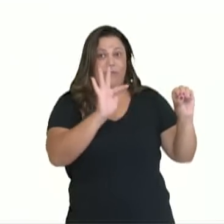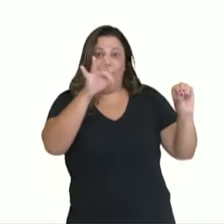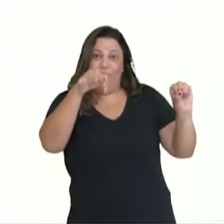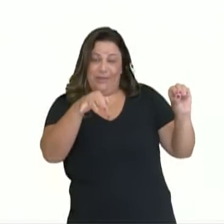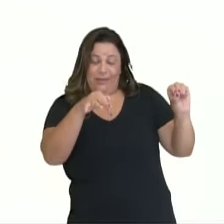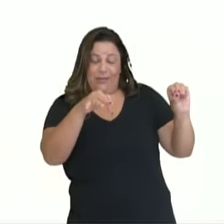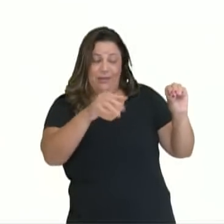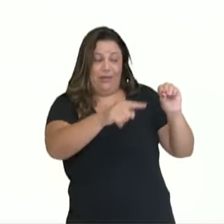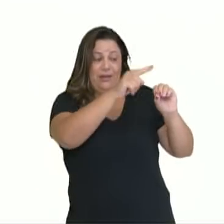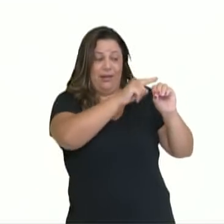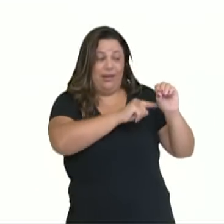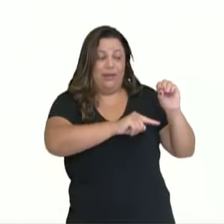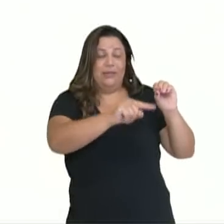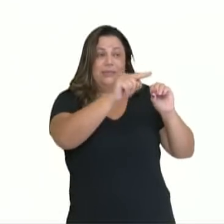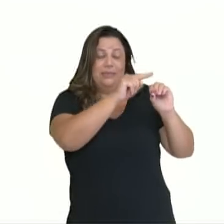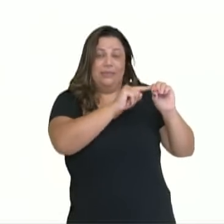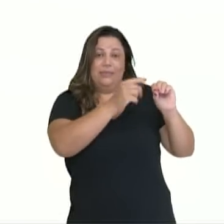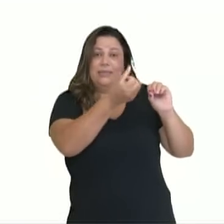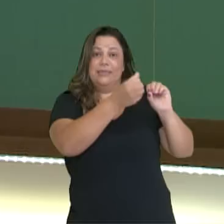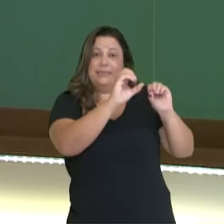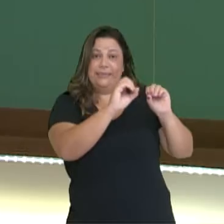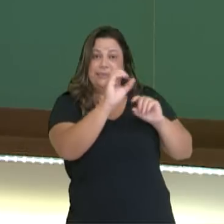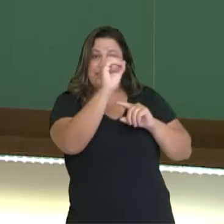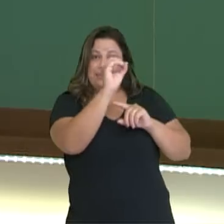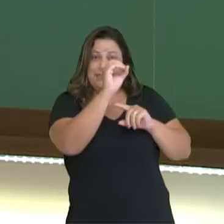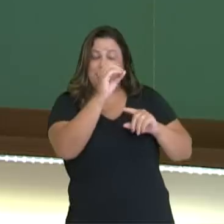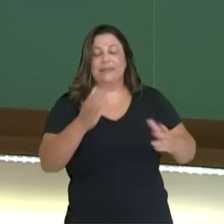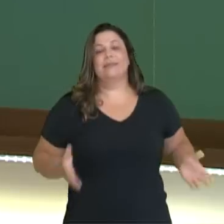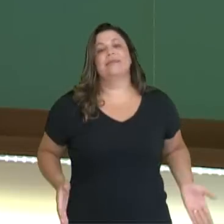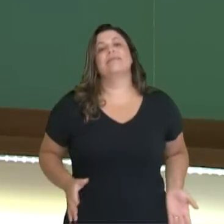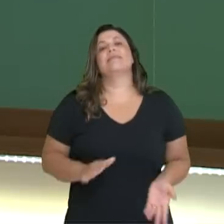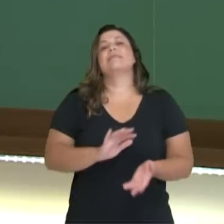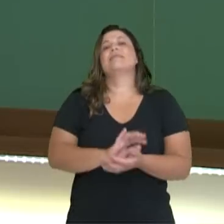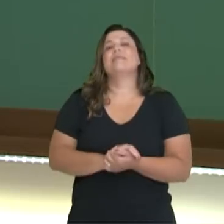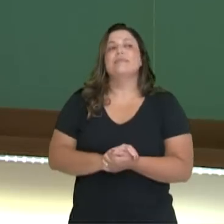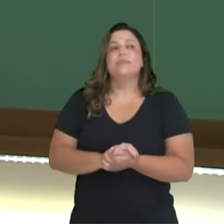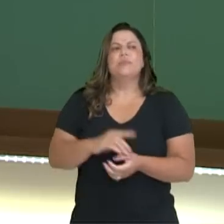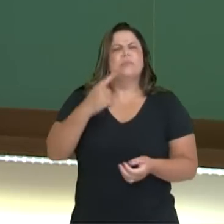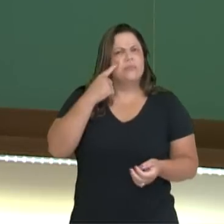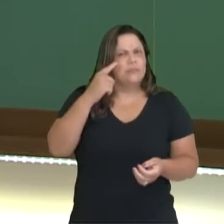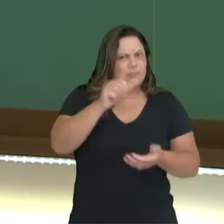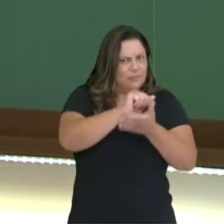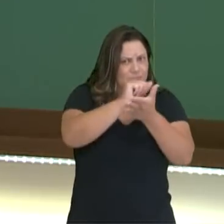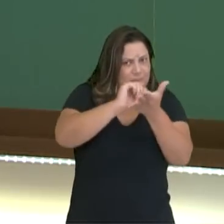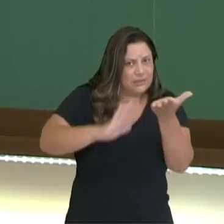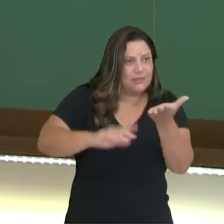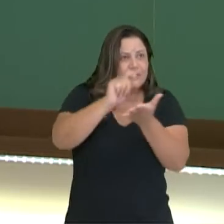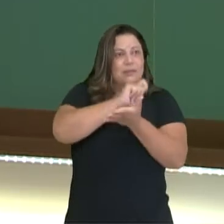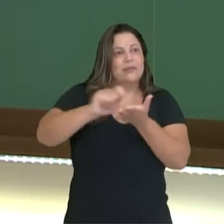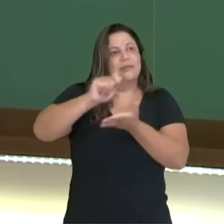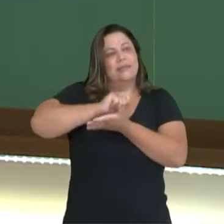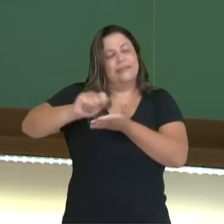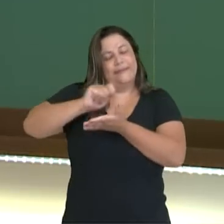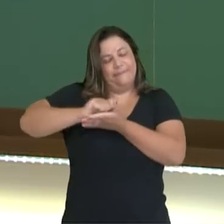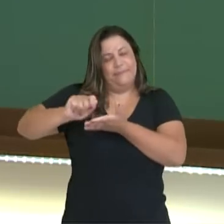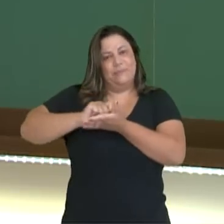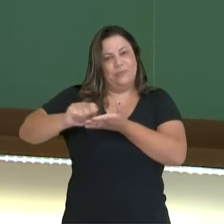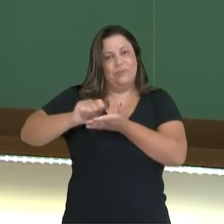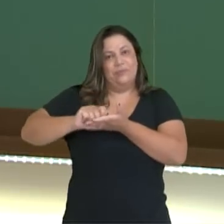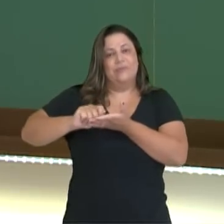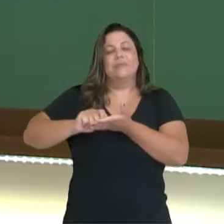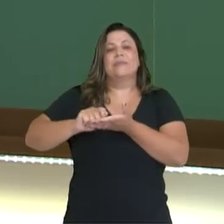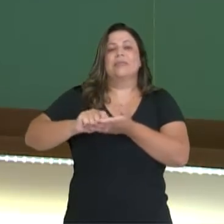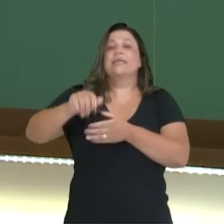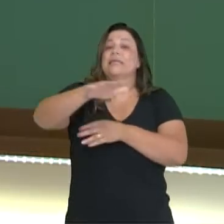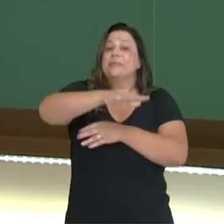finalizam sobre o arco de 60 graus. Então, vamos lá para um exercício escrevendo a expressão geral